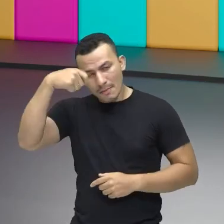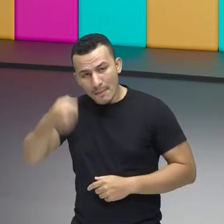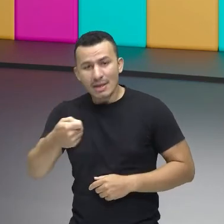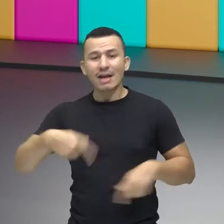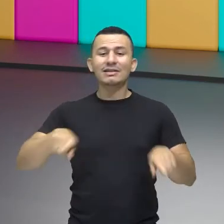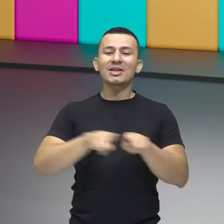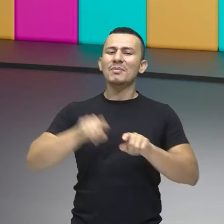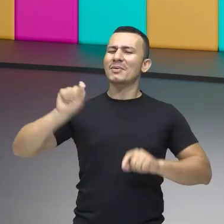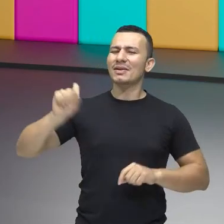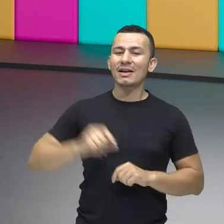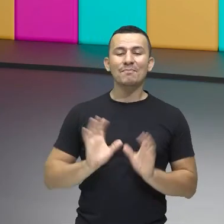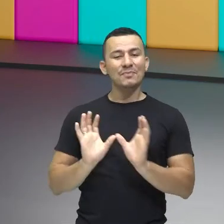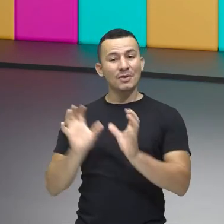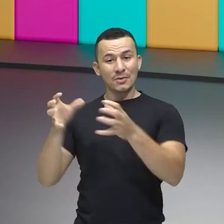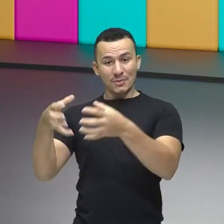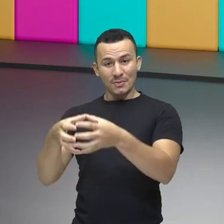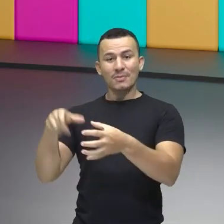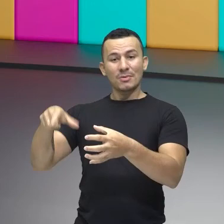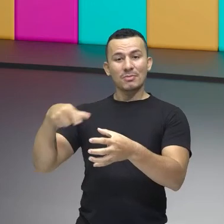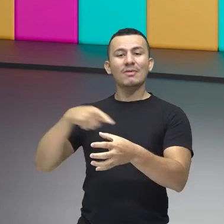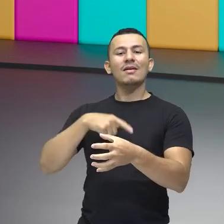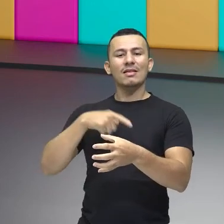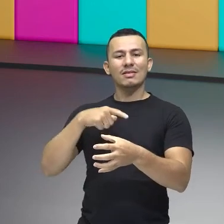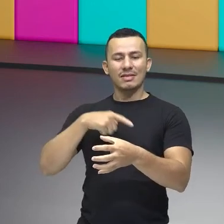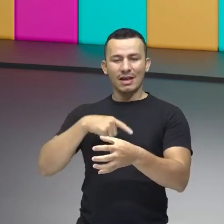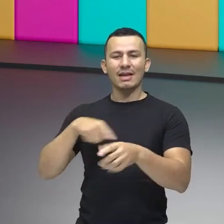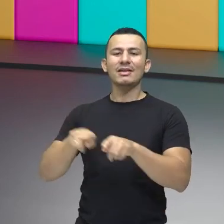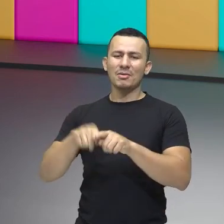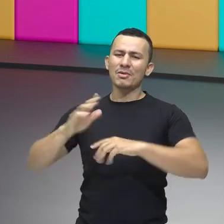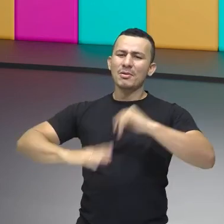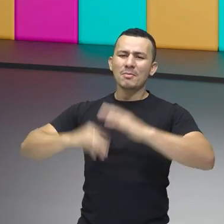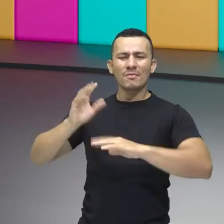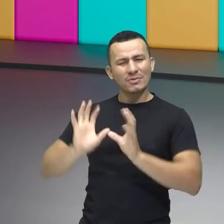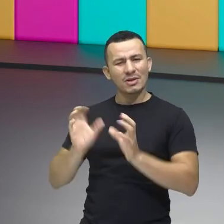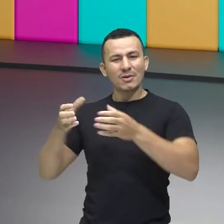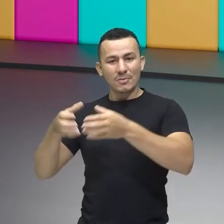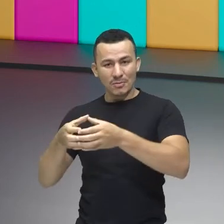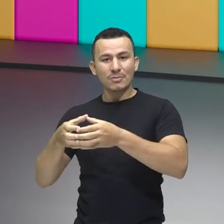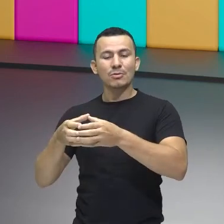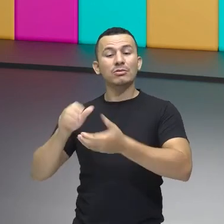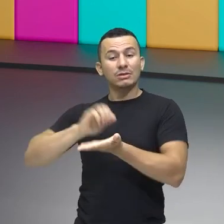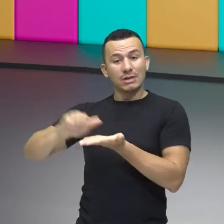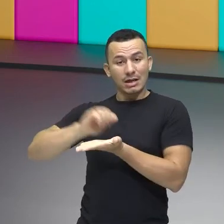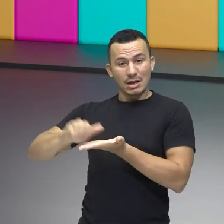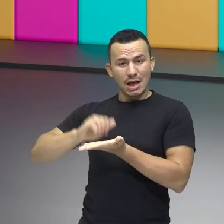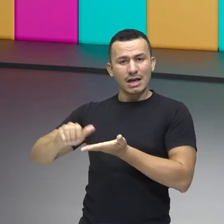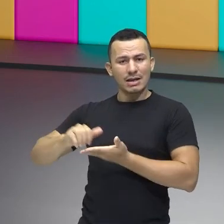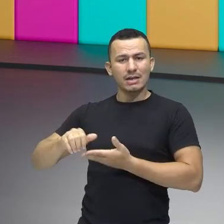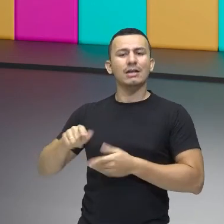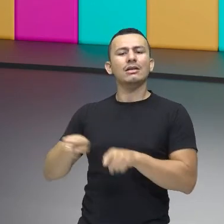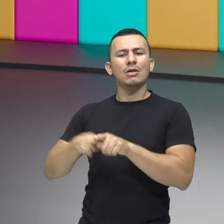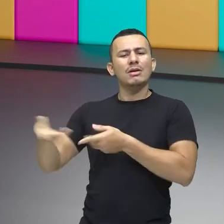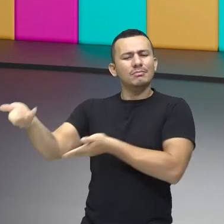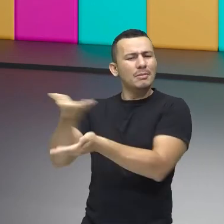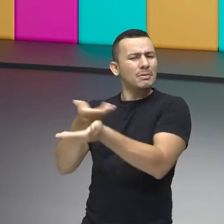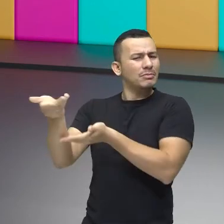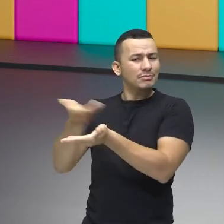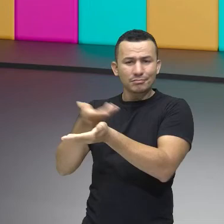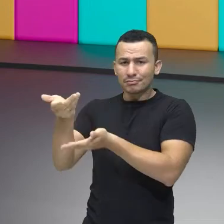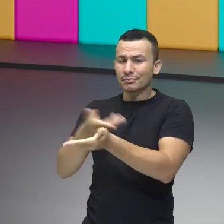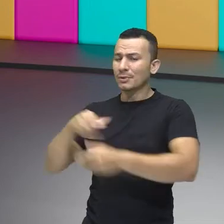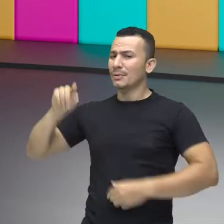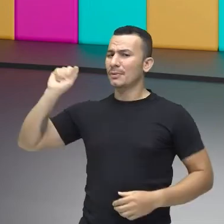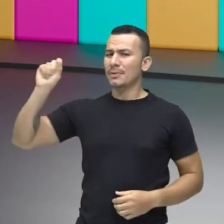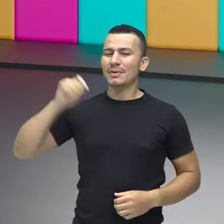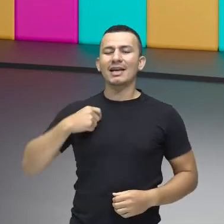né, para um grupo aí que faz parte da nossa secretaria, profissionais que fazem parte da nossa secretaria, que colaboram muito conosco, que são